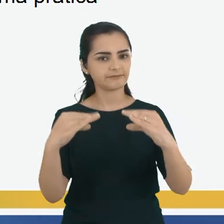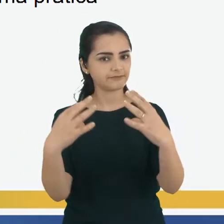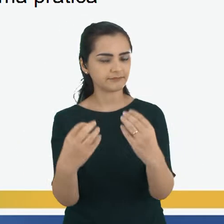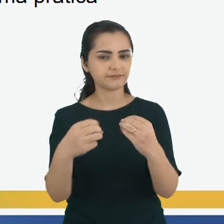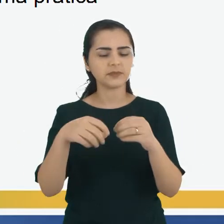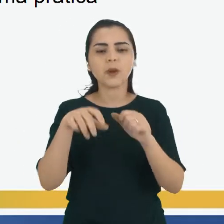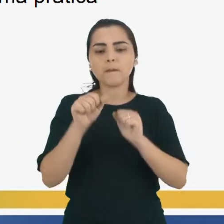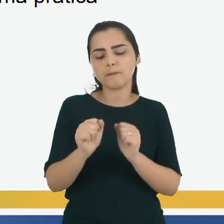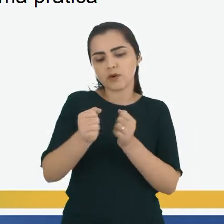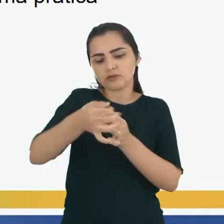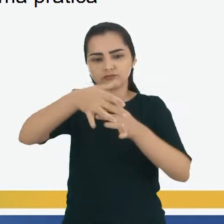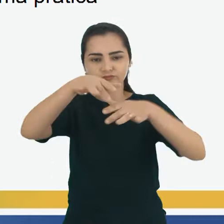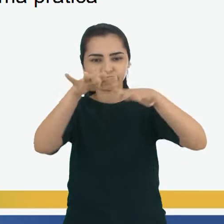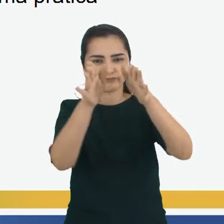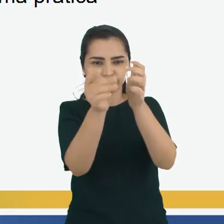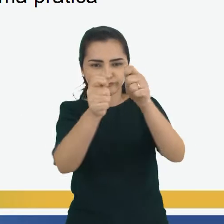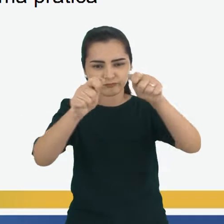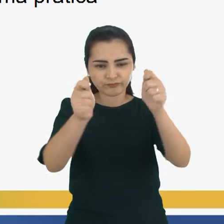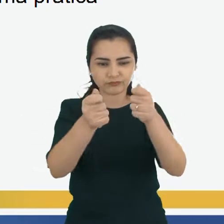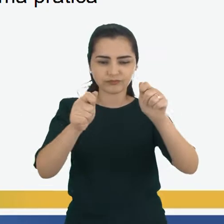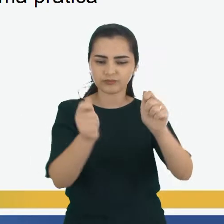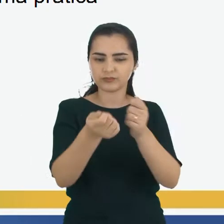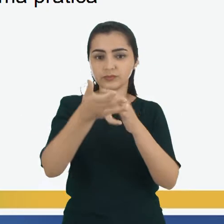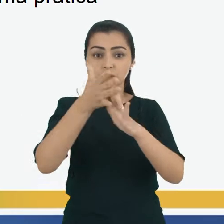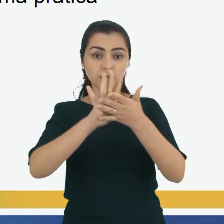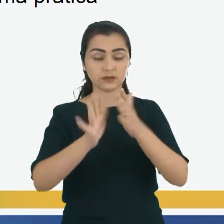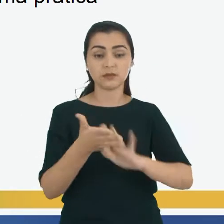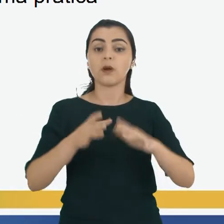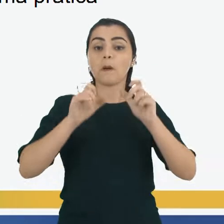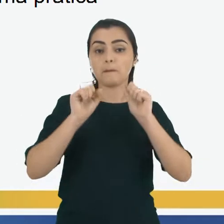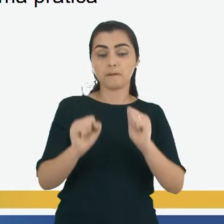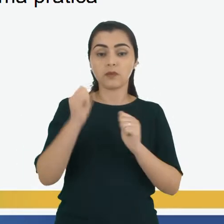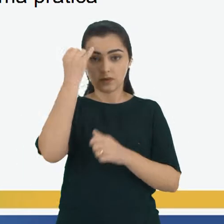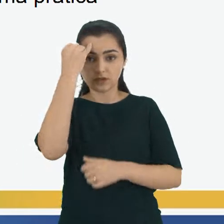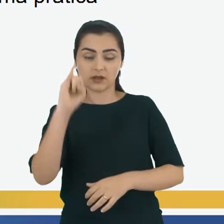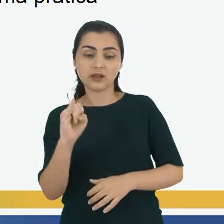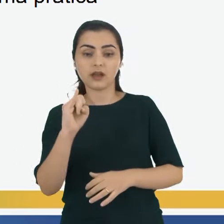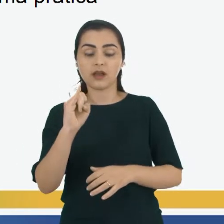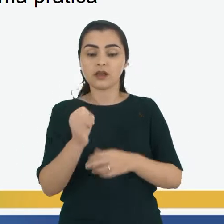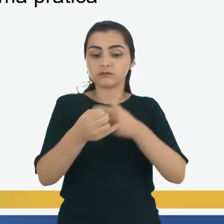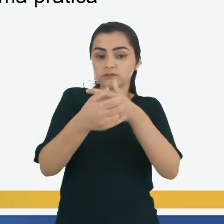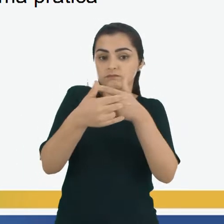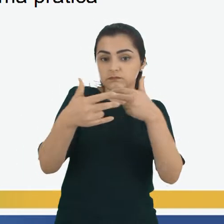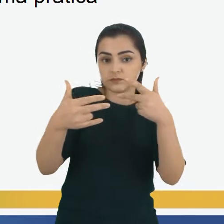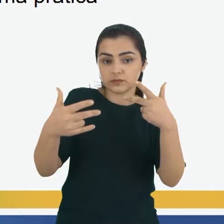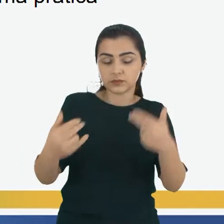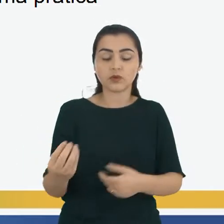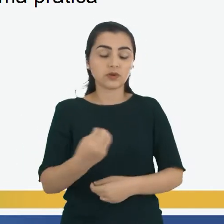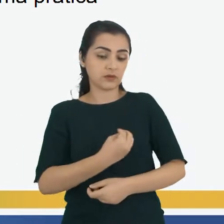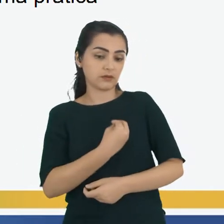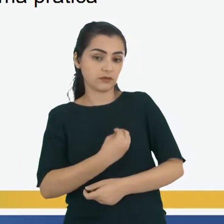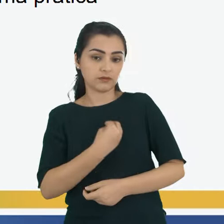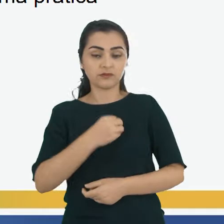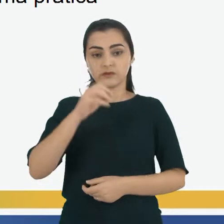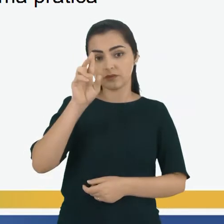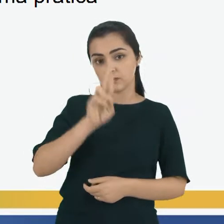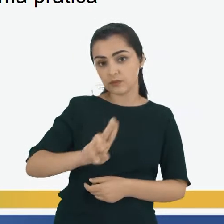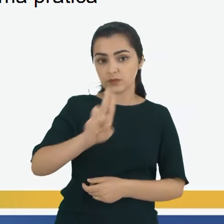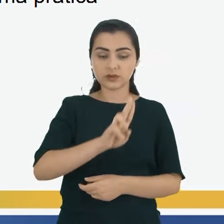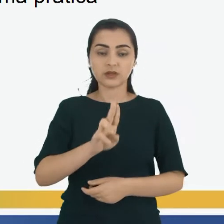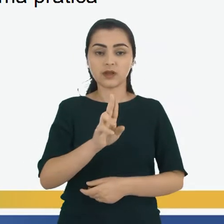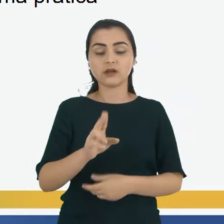maleável e vai trabalhando com as suas mãos. Ele pode criar tanto objetos utilitários como